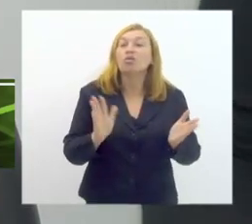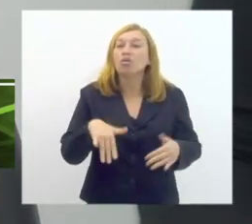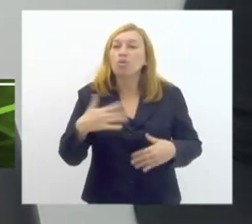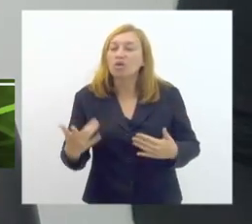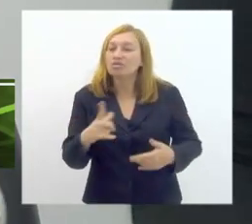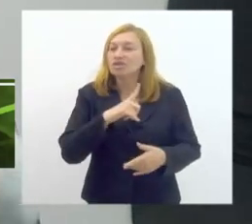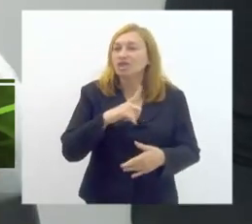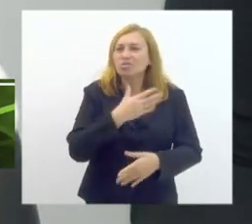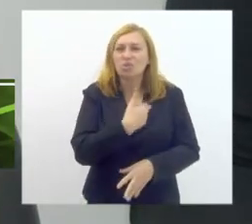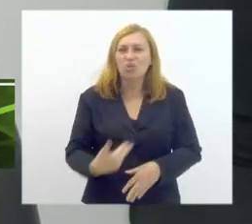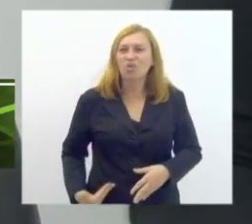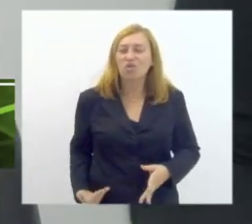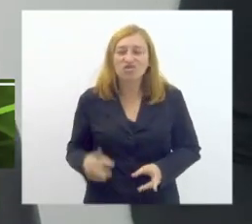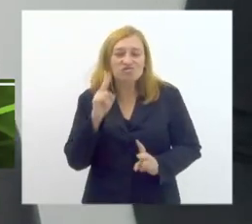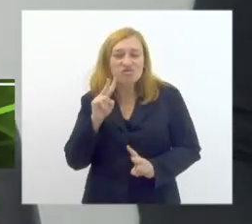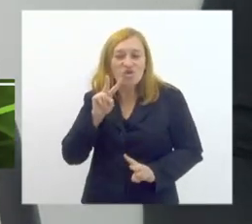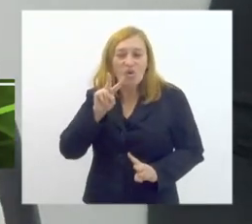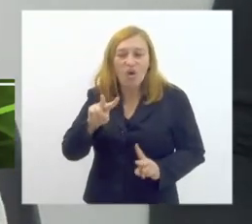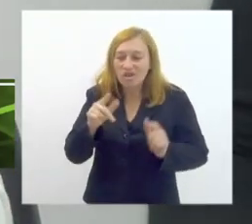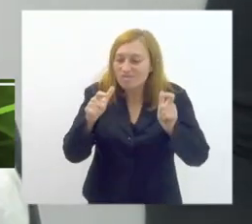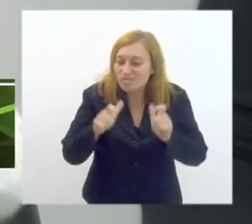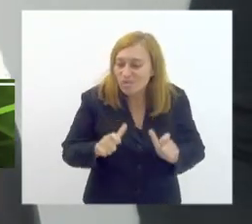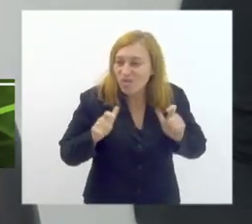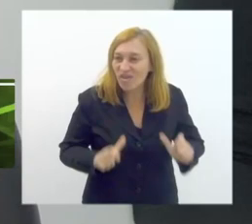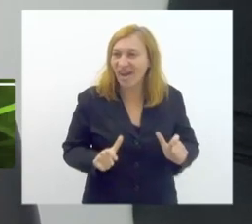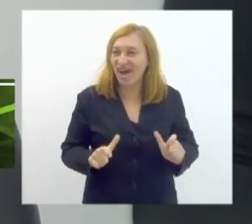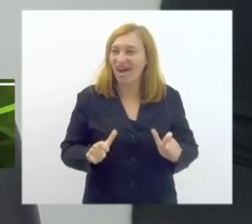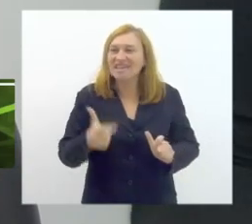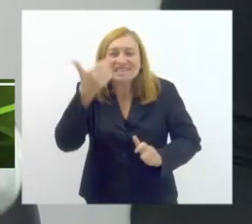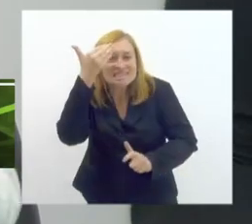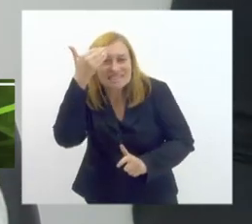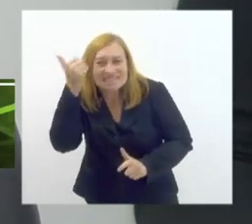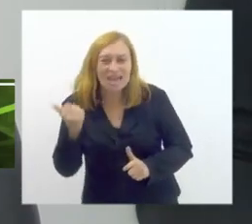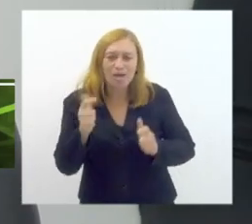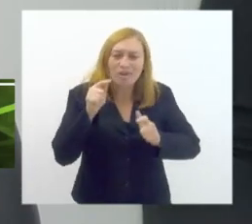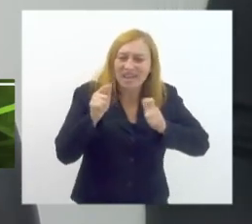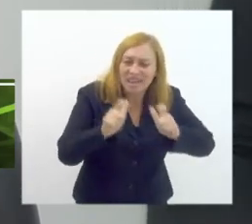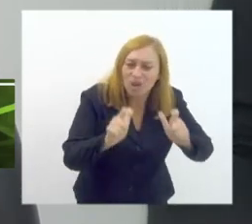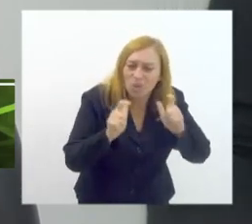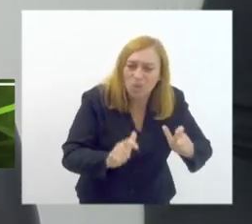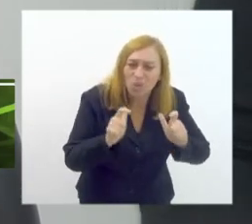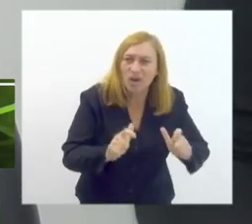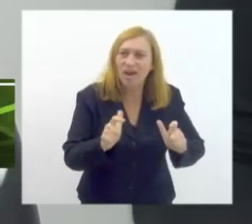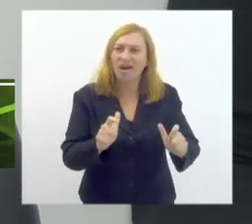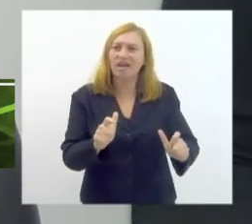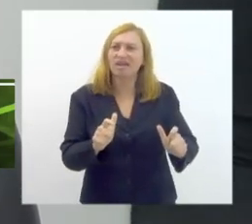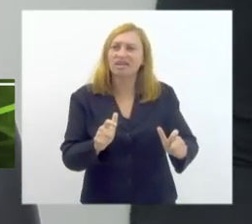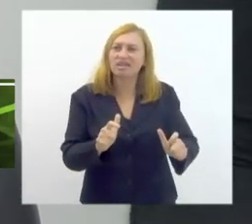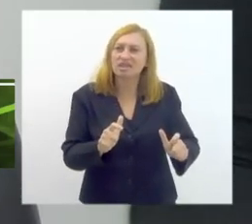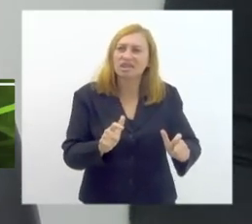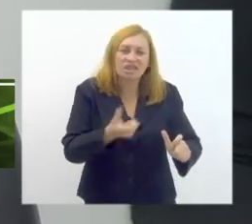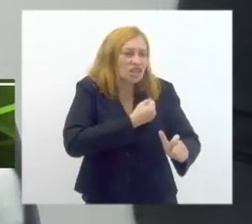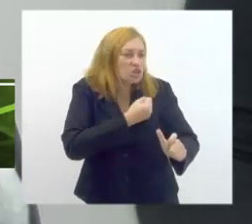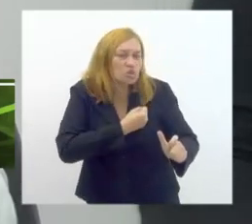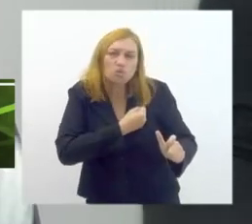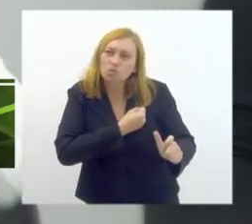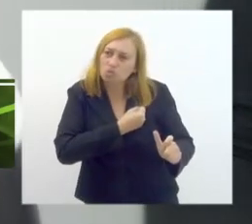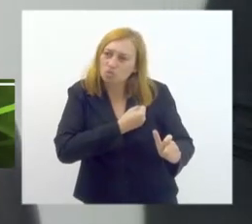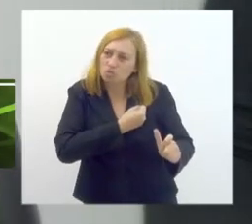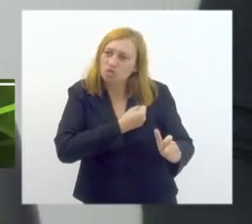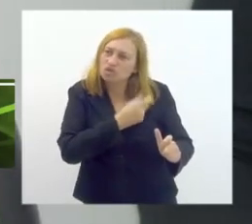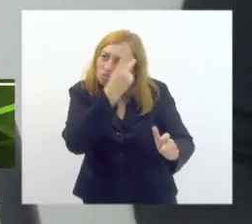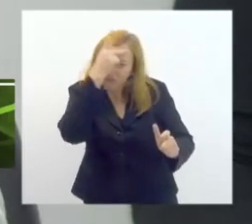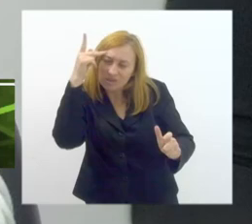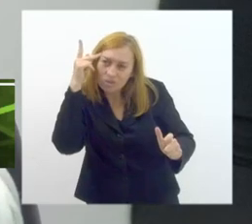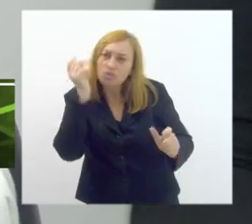tem um governador que olha para a região e sabe que aquela região congrega inúmeros municípios que